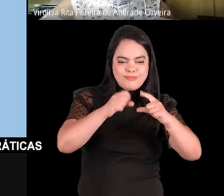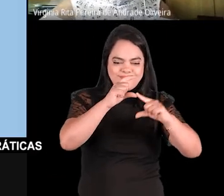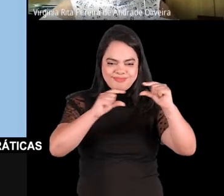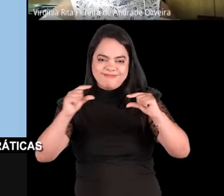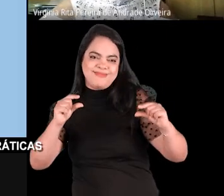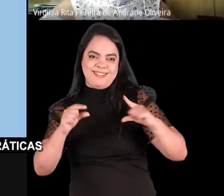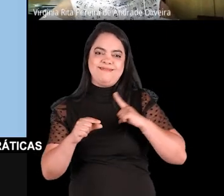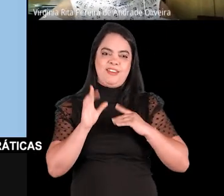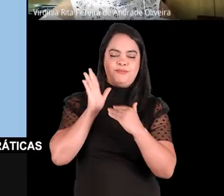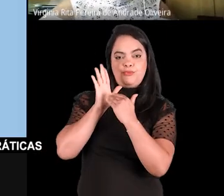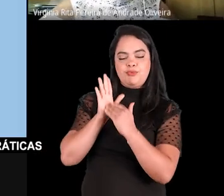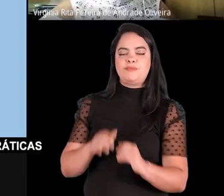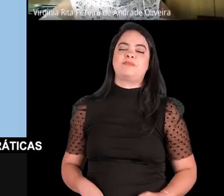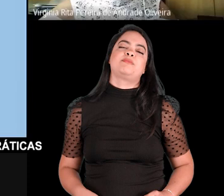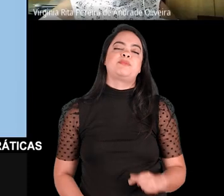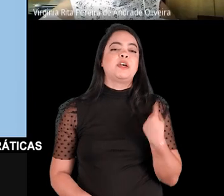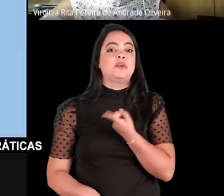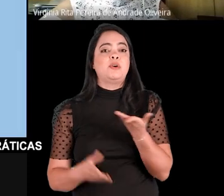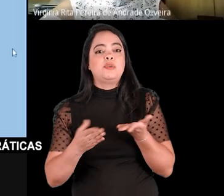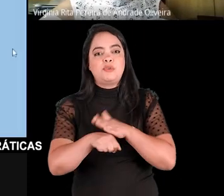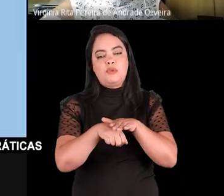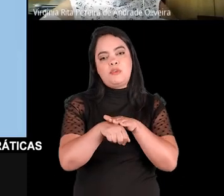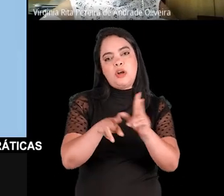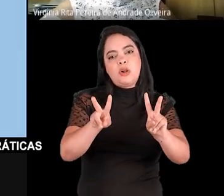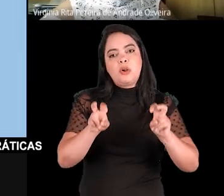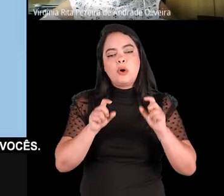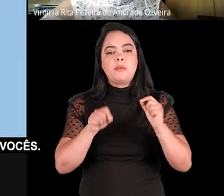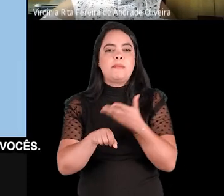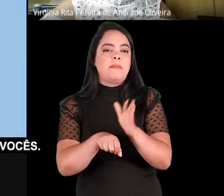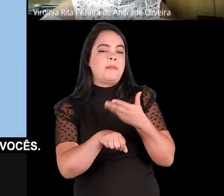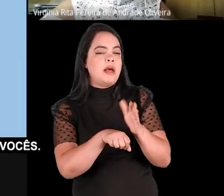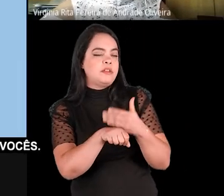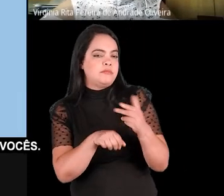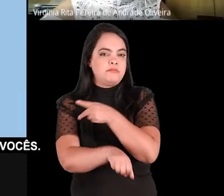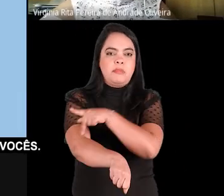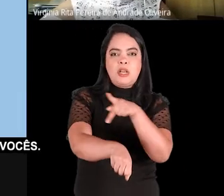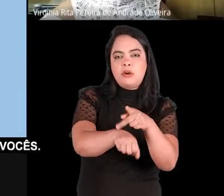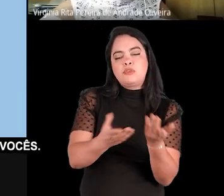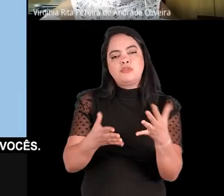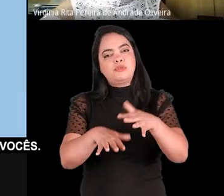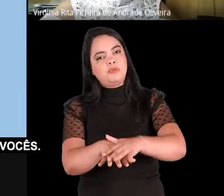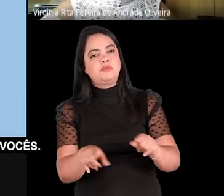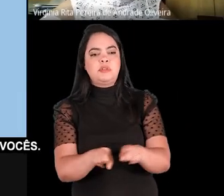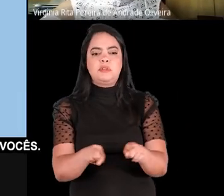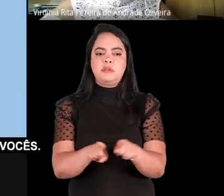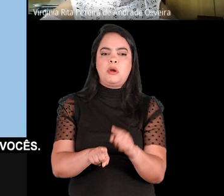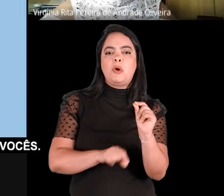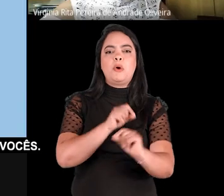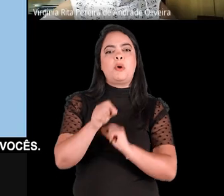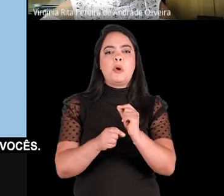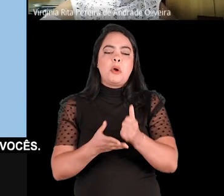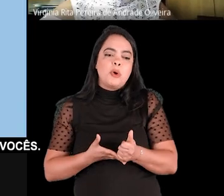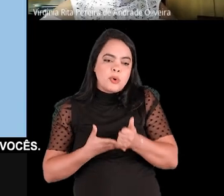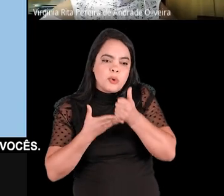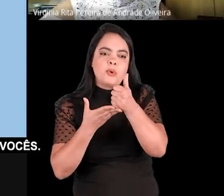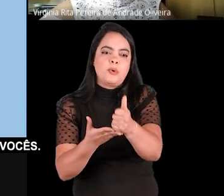Bom, então a ideia é a gente conversar um pouquinho, né, sobre práticas pedagógicas inclusivas, né, e algumas contribuições que